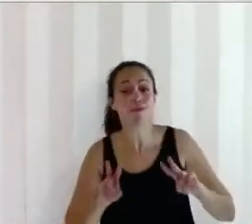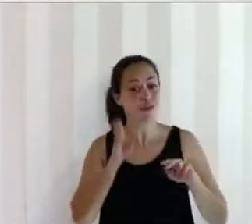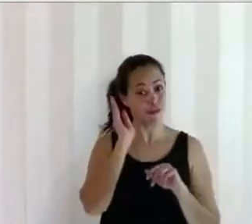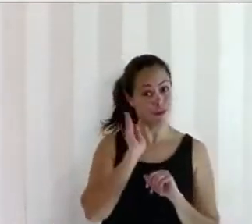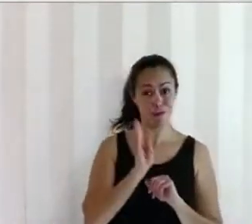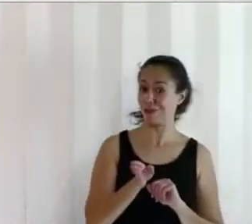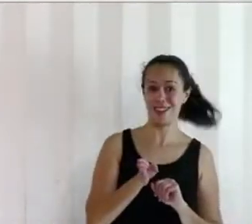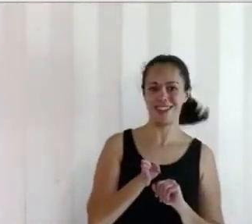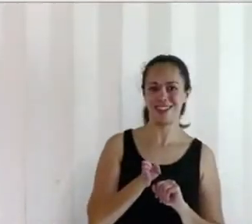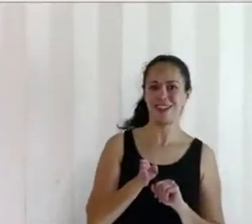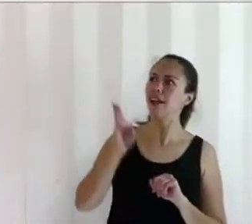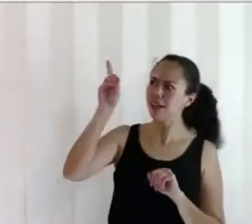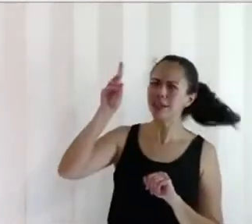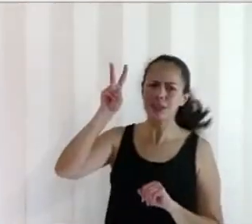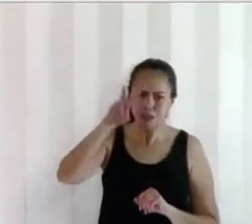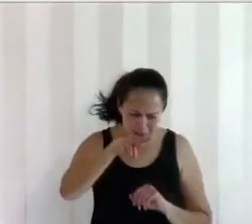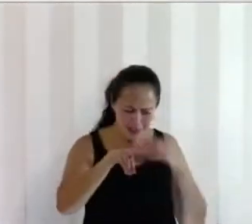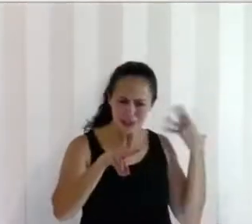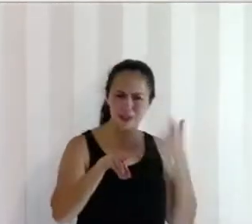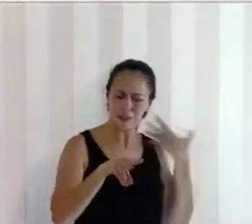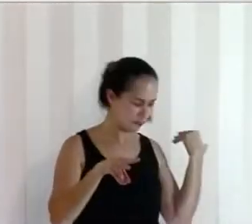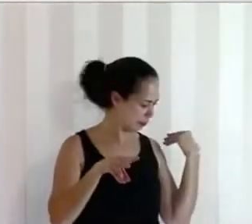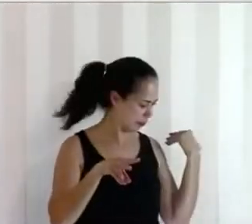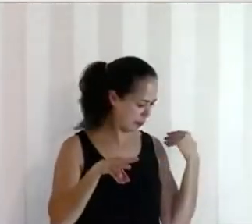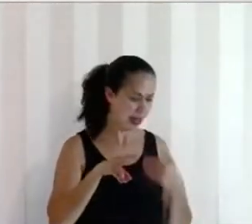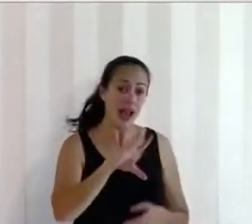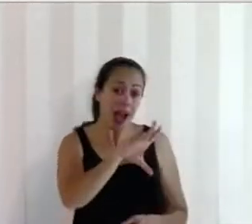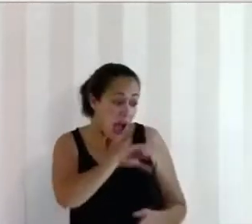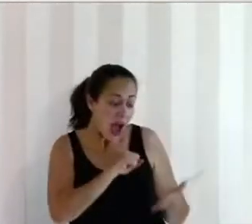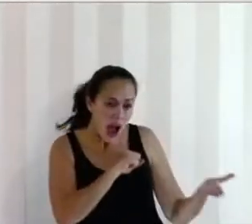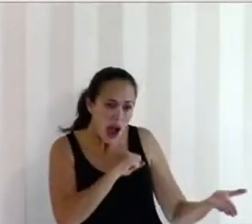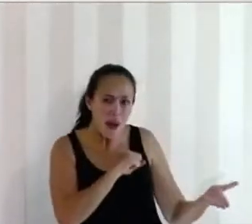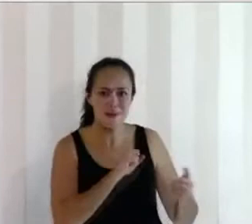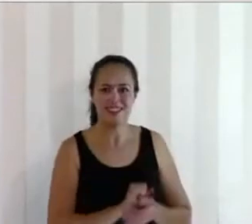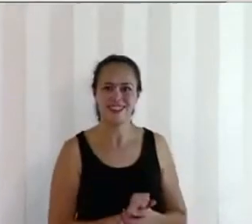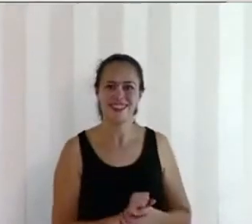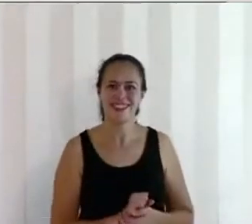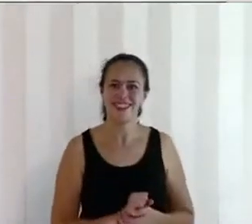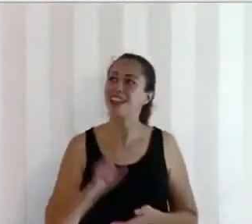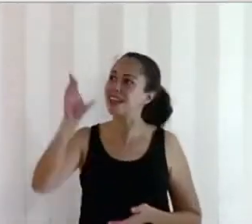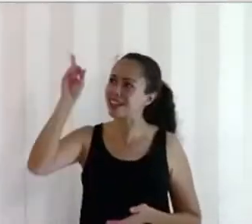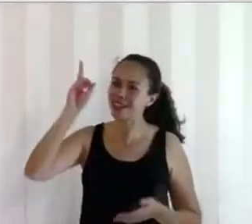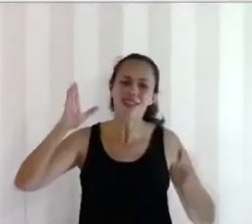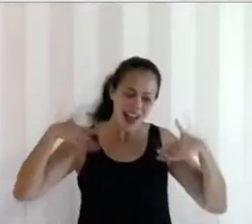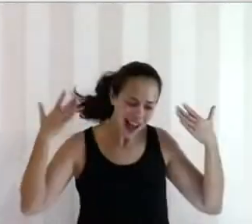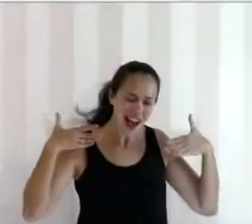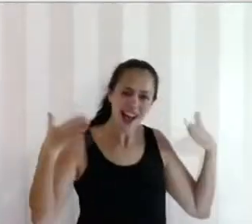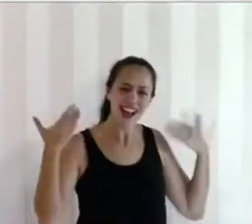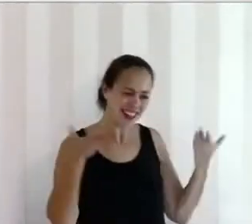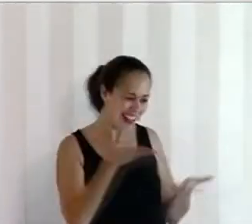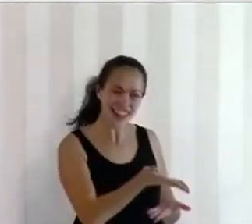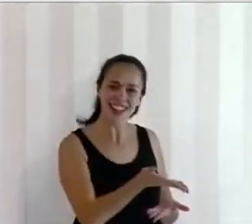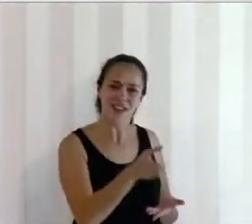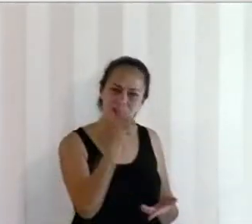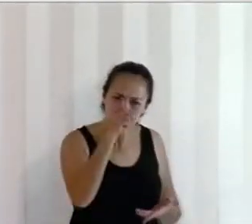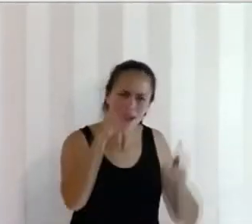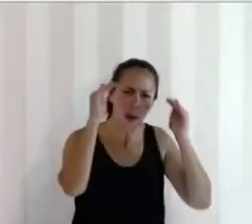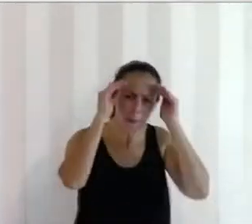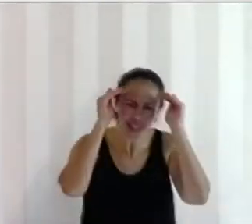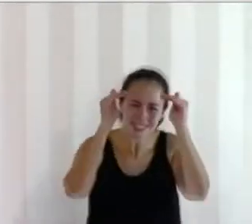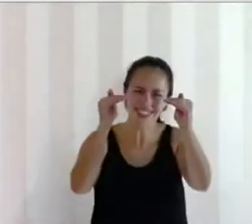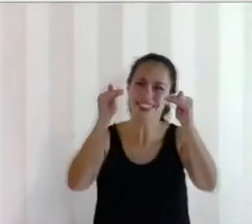vai amar você também. Porque Deus se alegra na obediência. Da obediência vem a